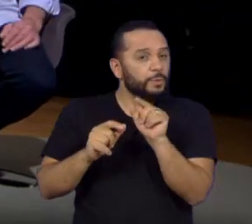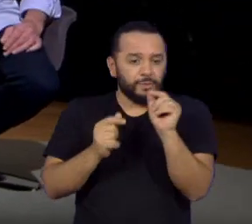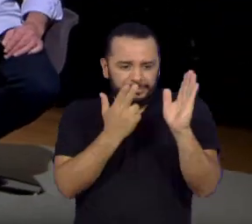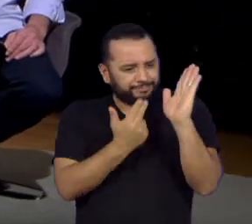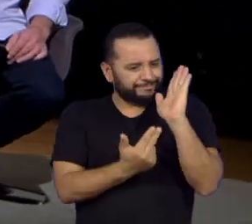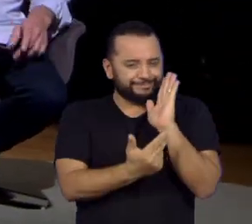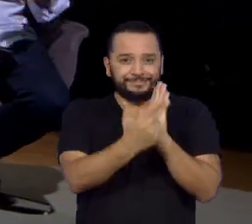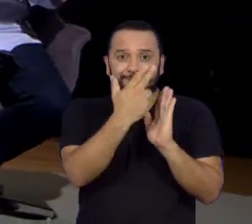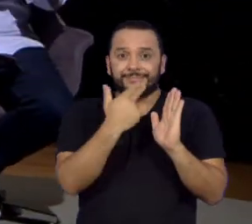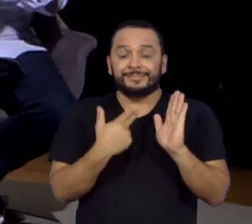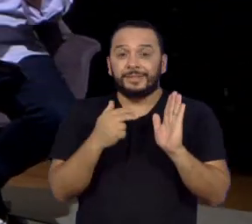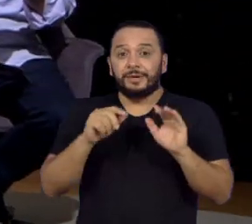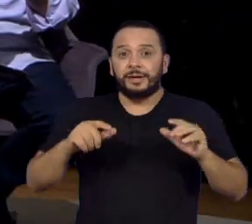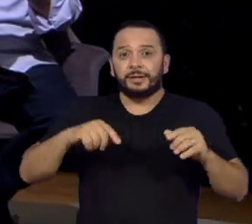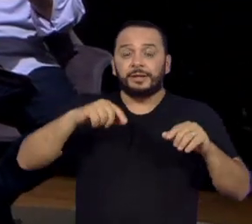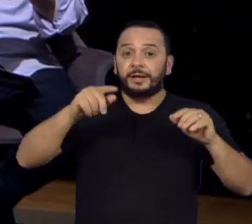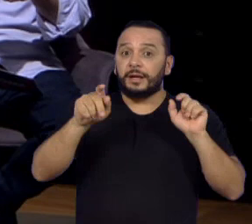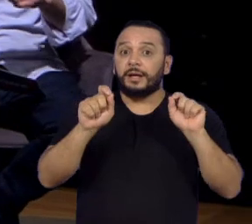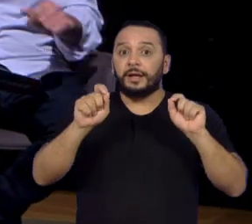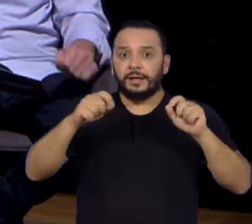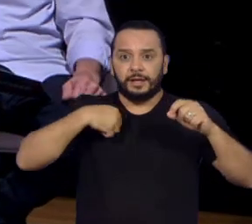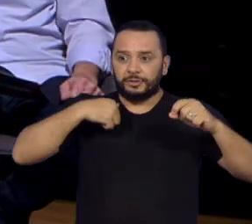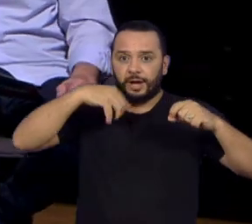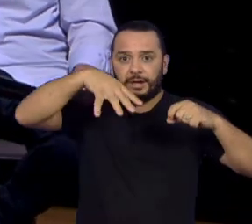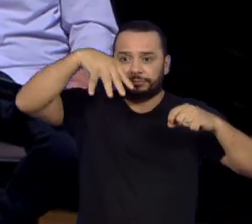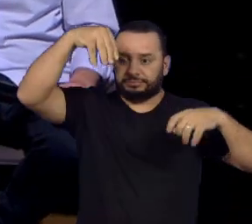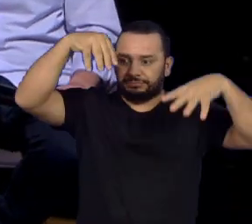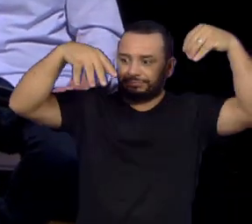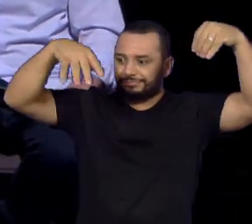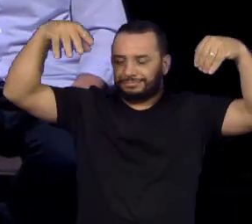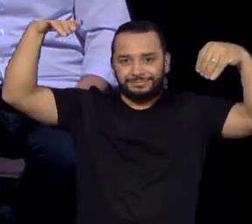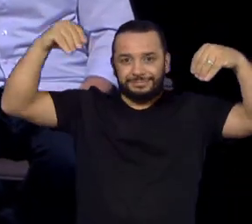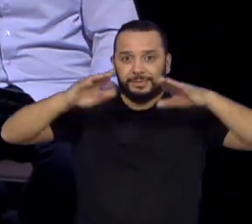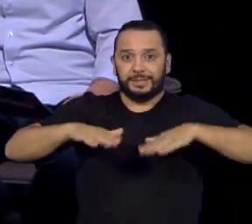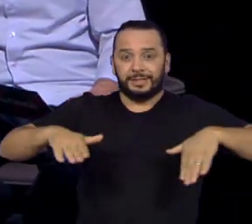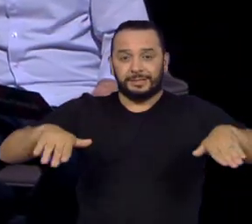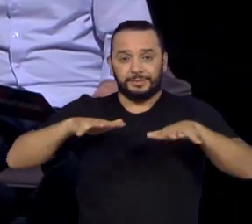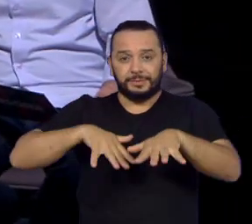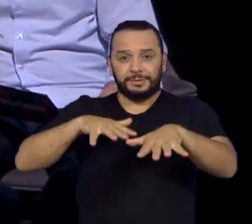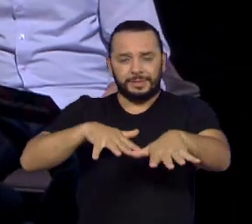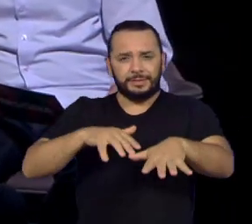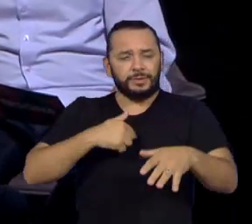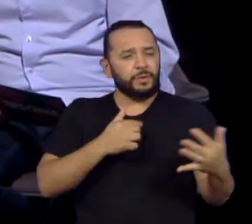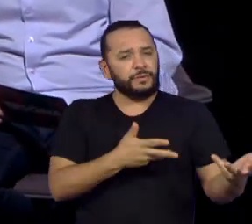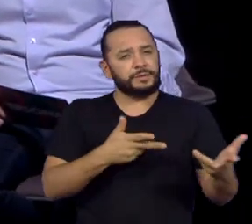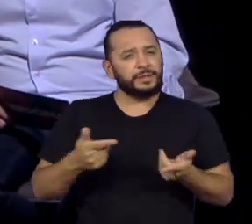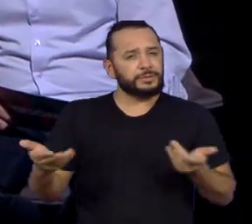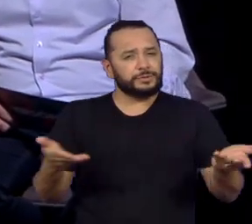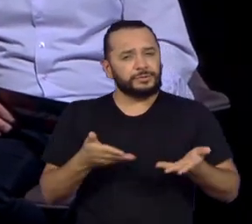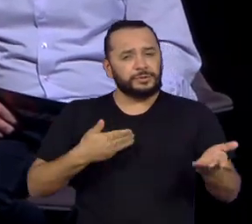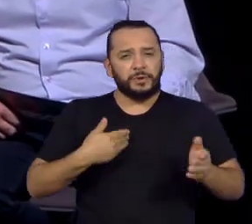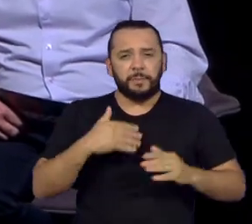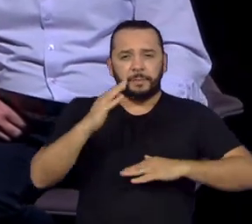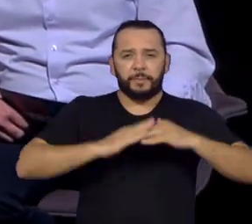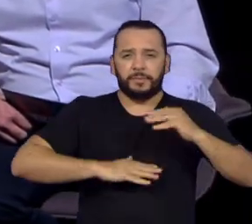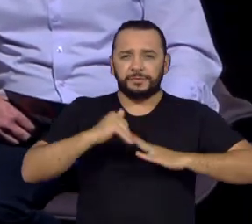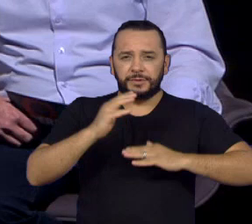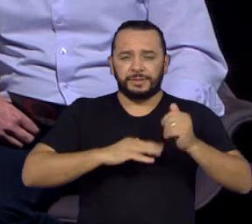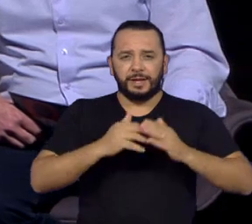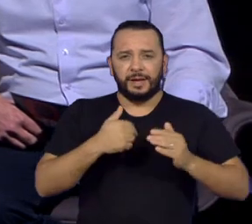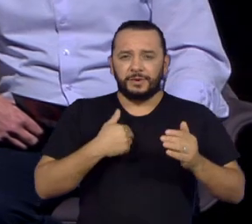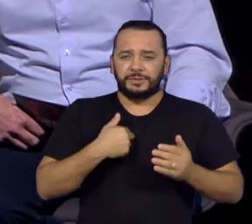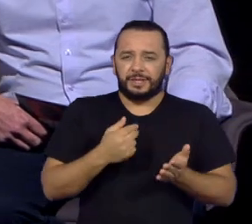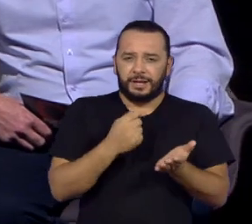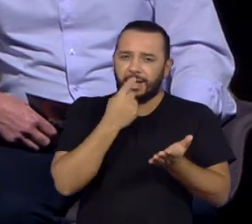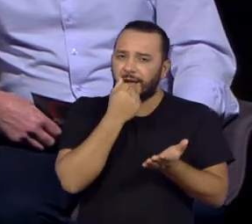uma criança, um protesto. O nosso convidado de hoje é o mestre do lápis, das cores, das tintas e das